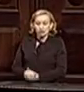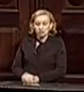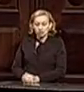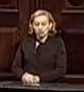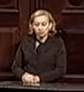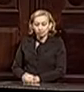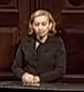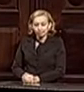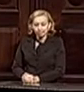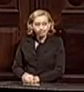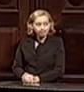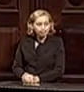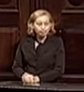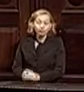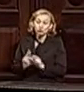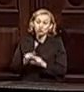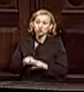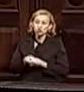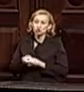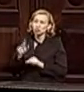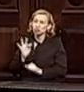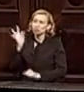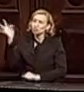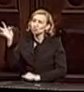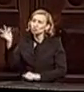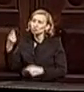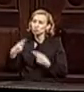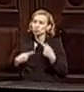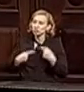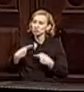em relação ao futuro político desse Estado.